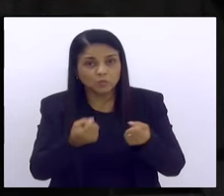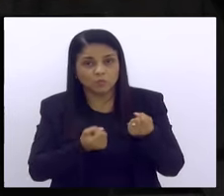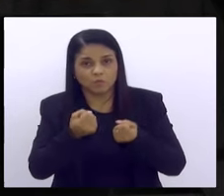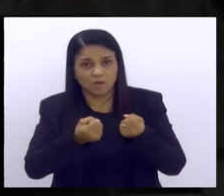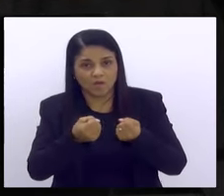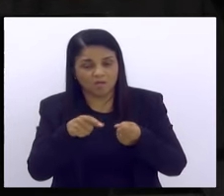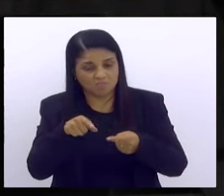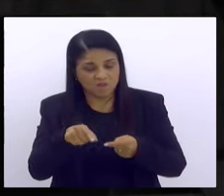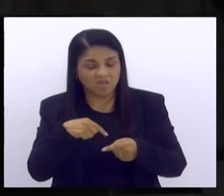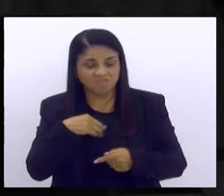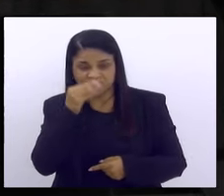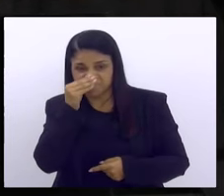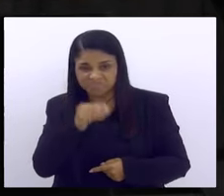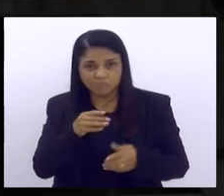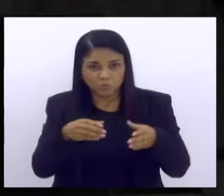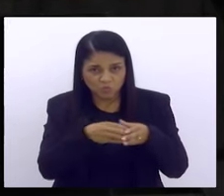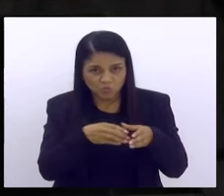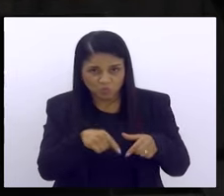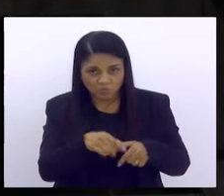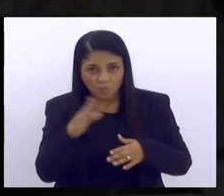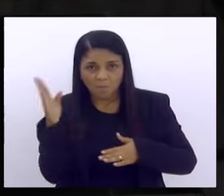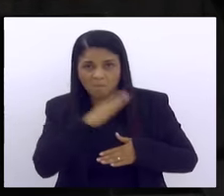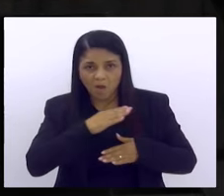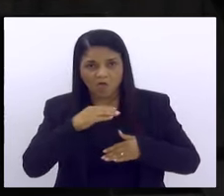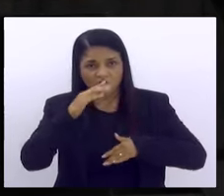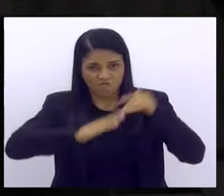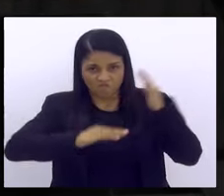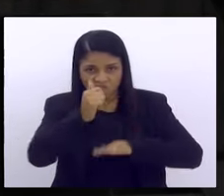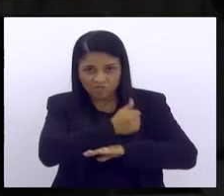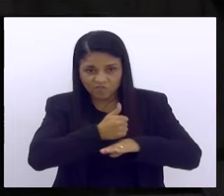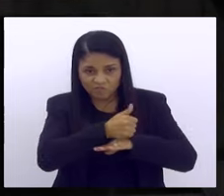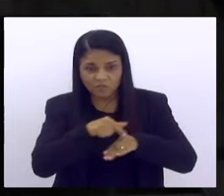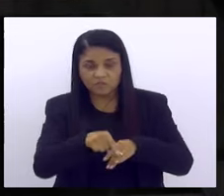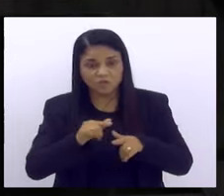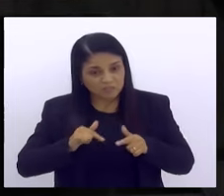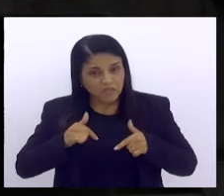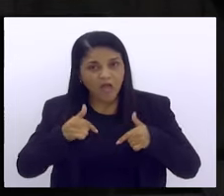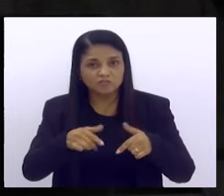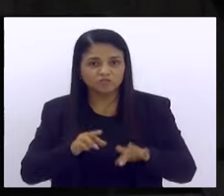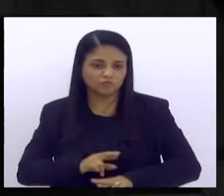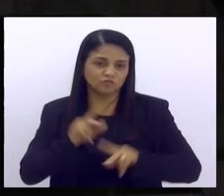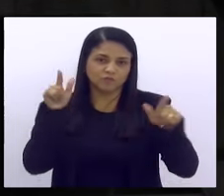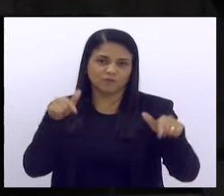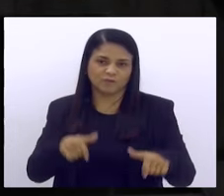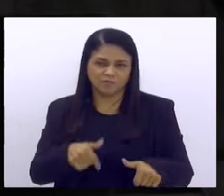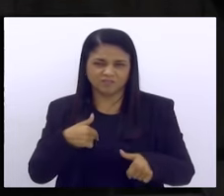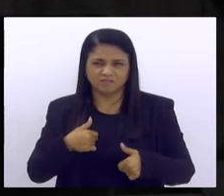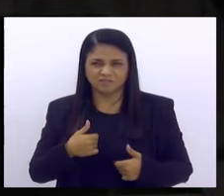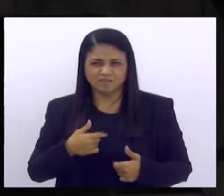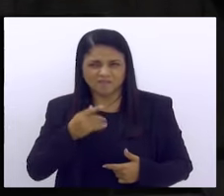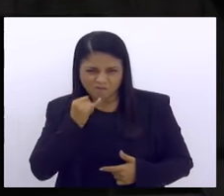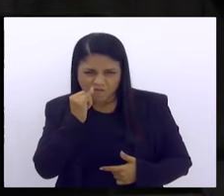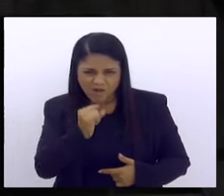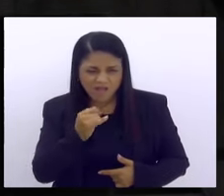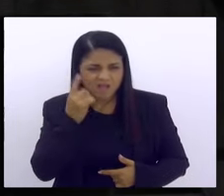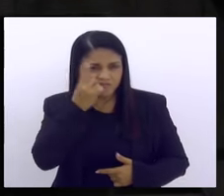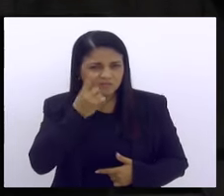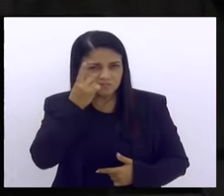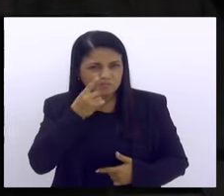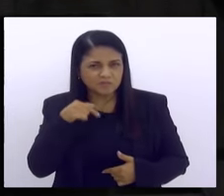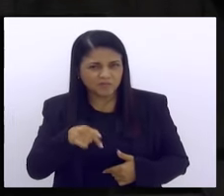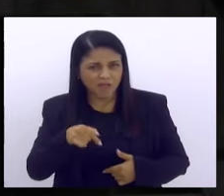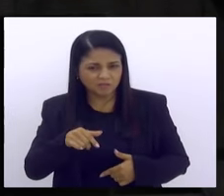tomamos essa atitude. Querer falar do calor da emoção de um deputado que, vendo